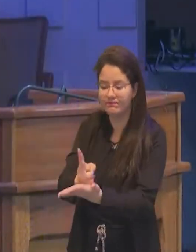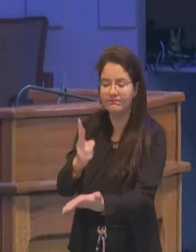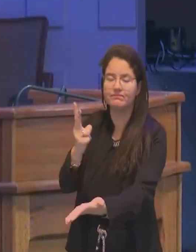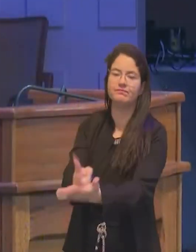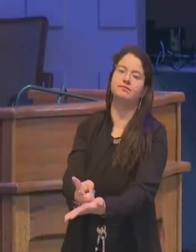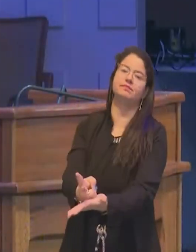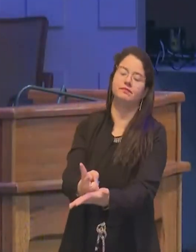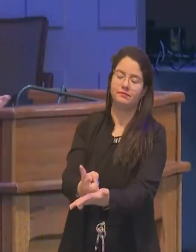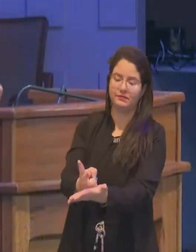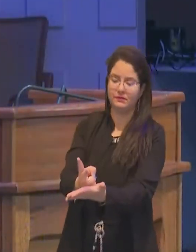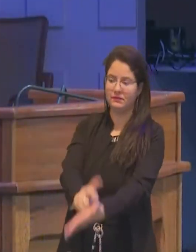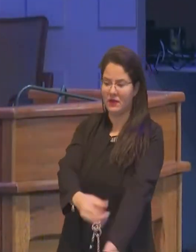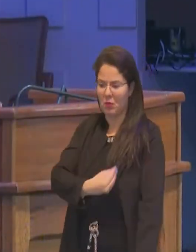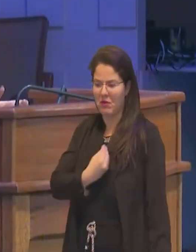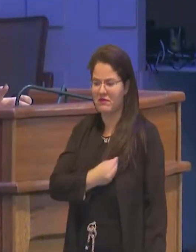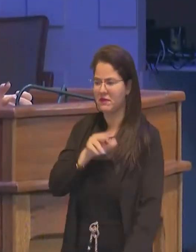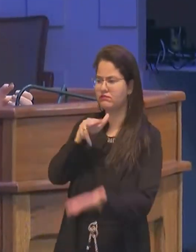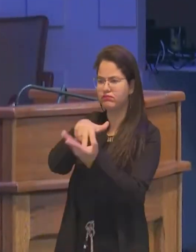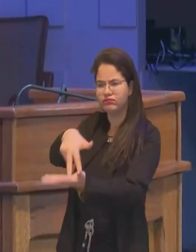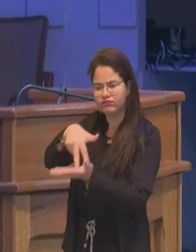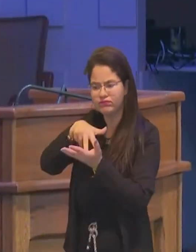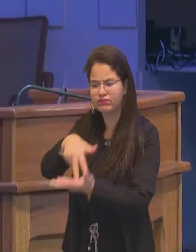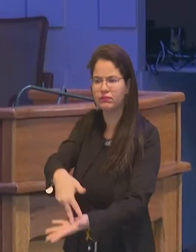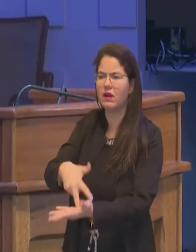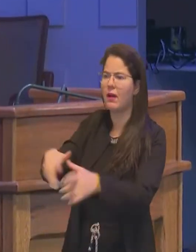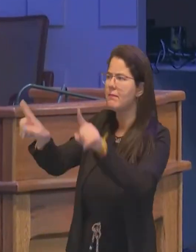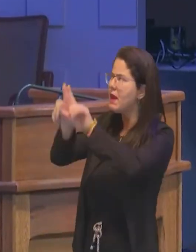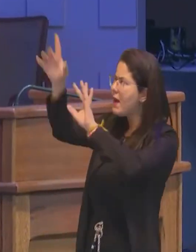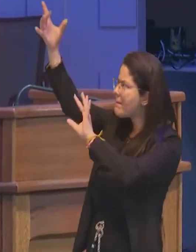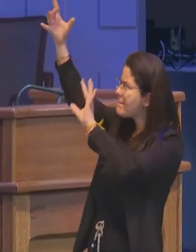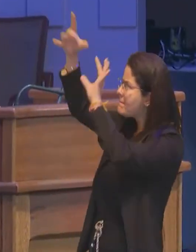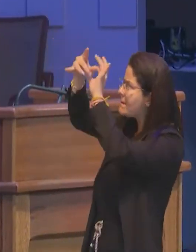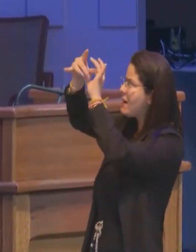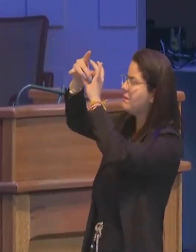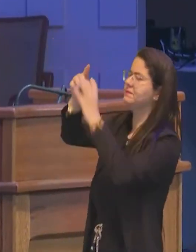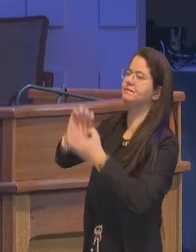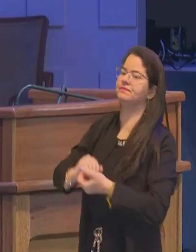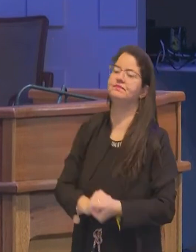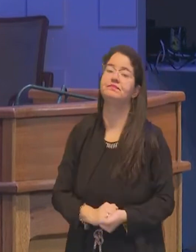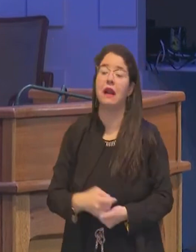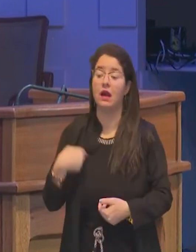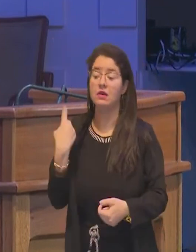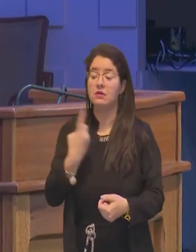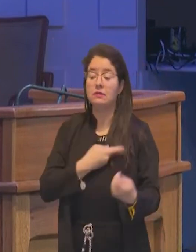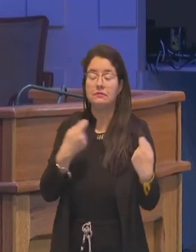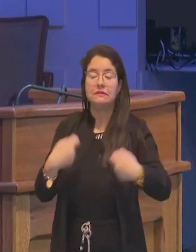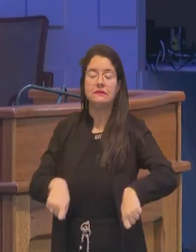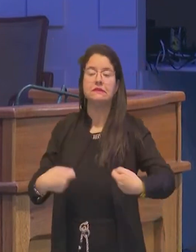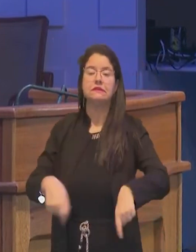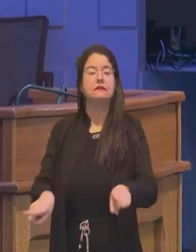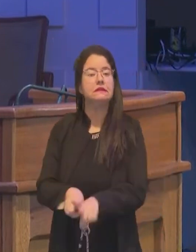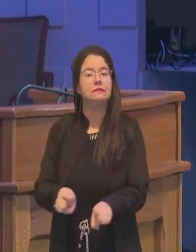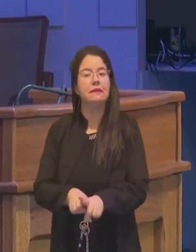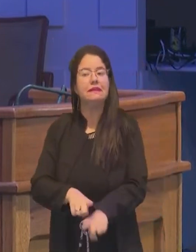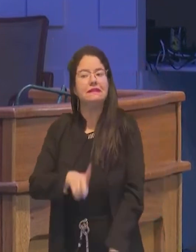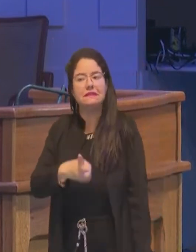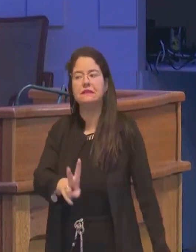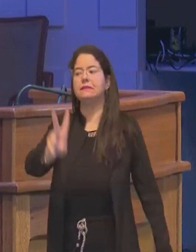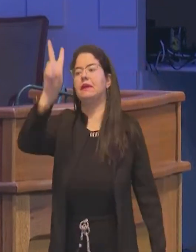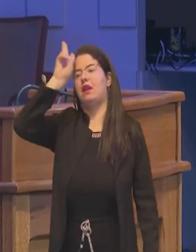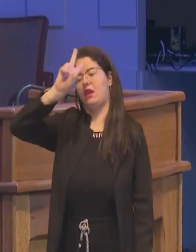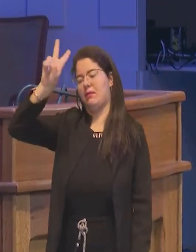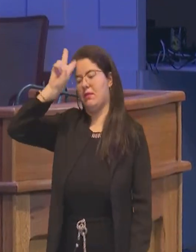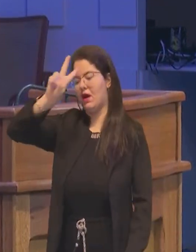vida perseverante e do lado dele. A gente precisa tentar não se esquecer